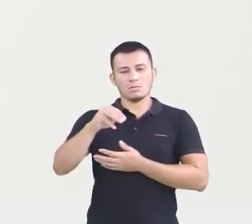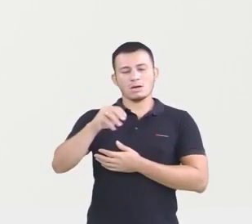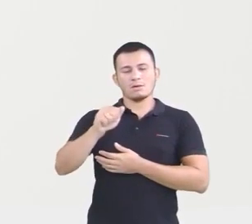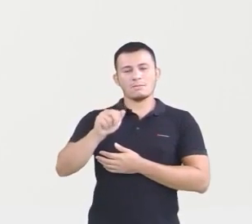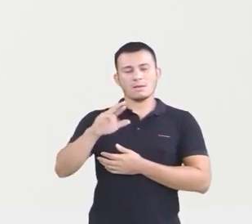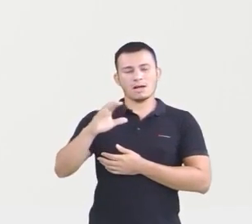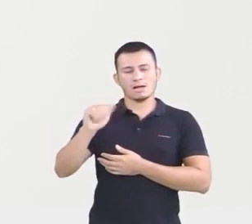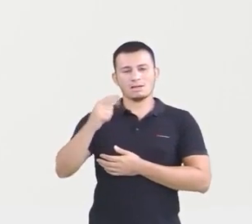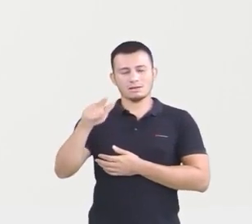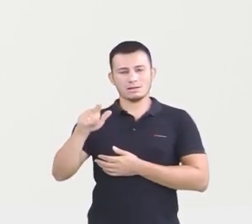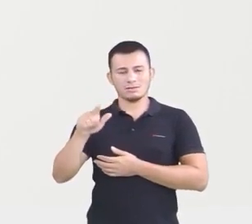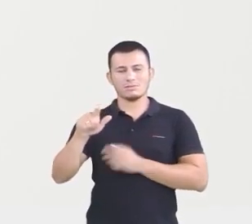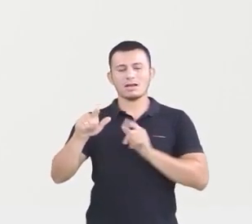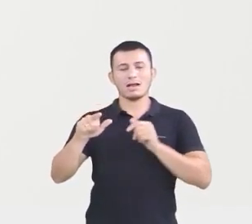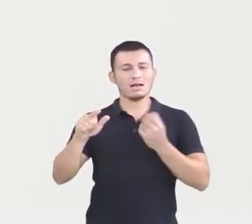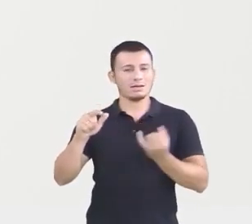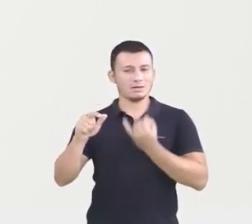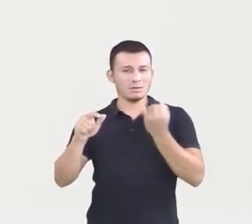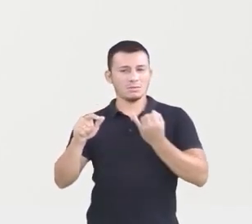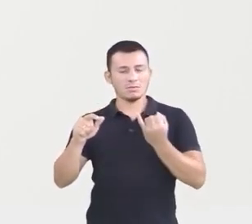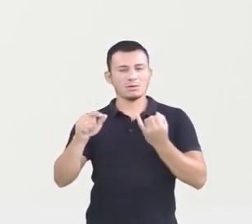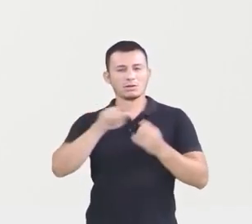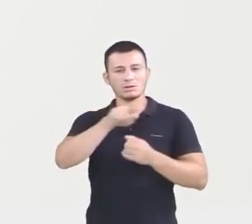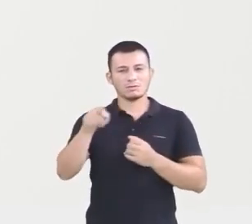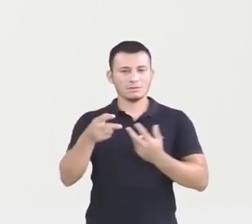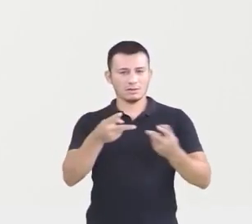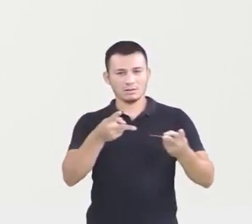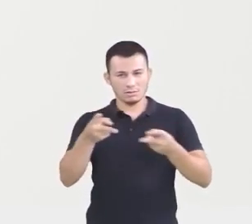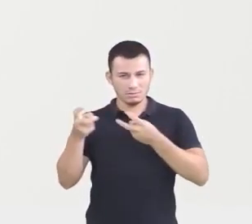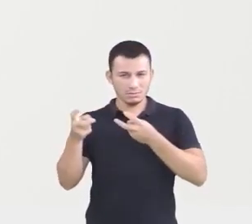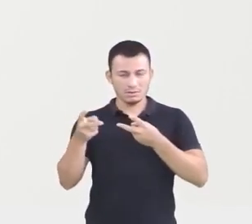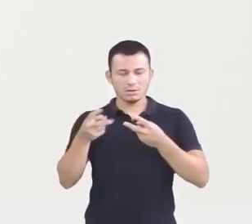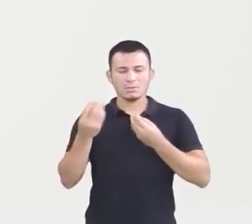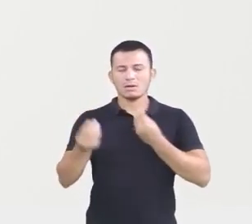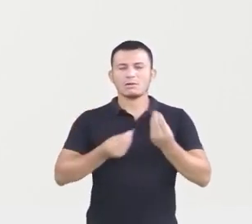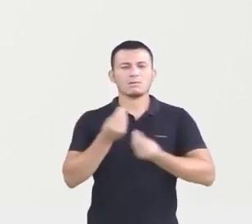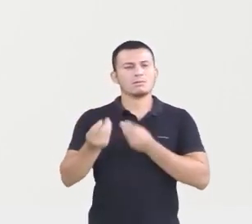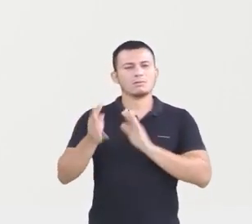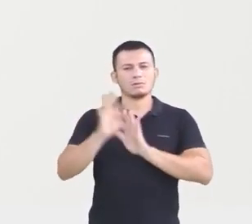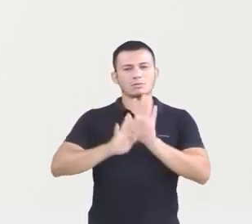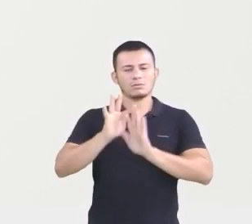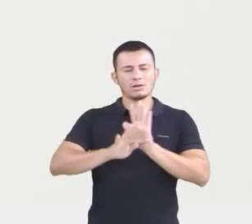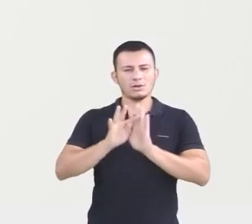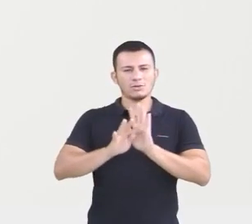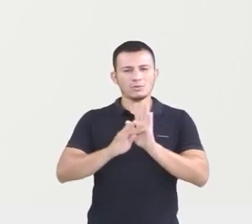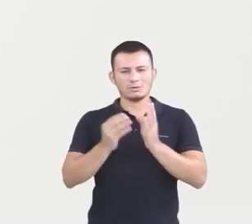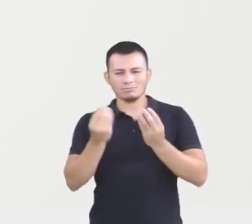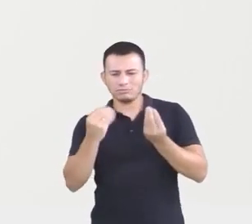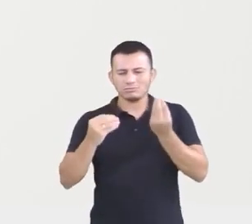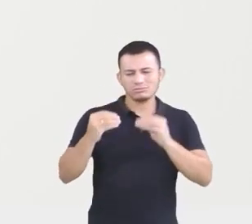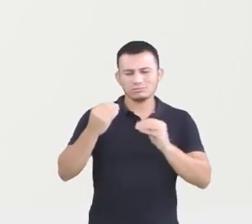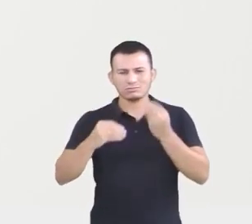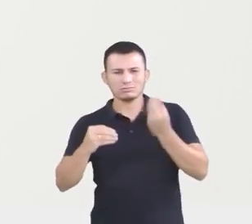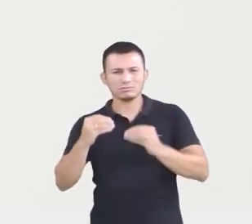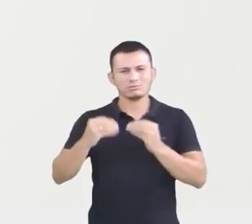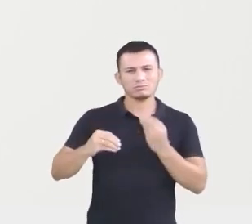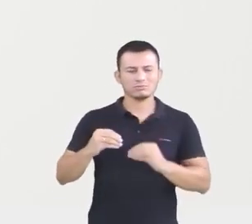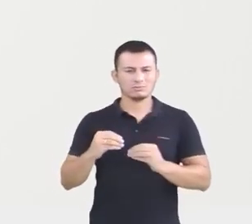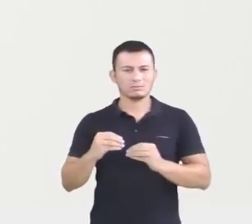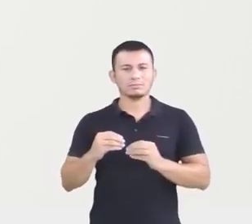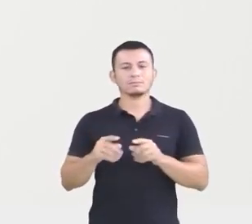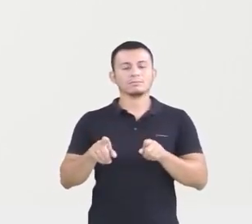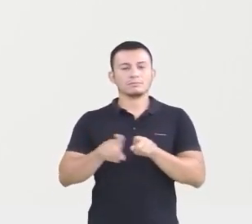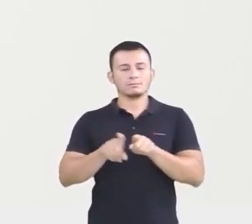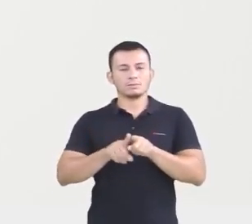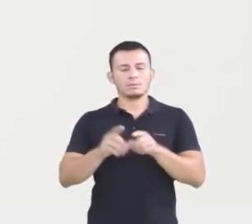que vão ser importantes para que a gente observe como esse texto foi construído pelo autor e o que ele fez